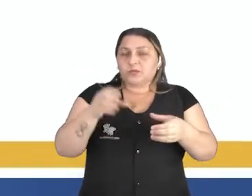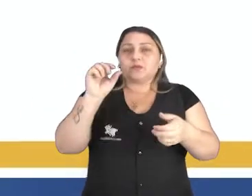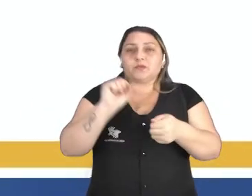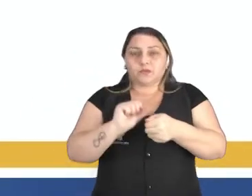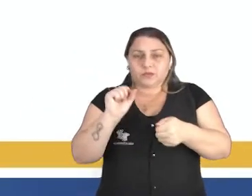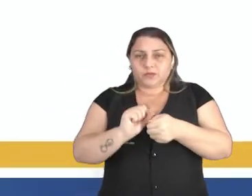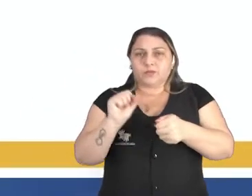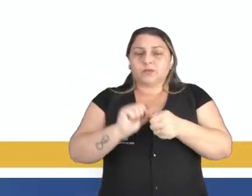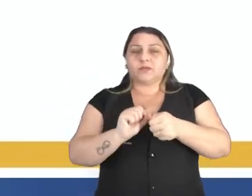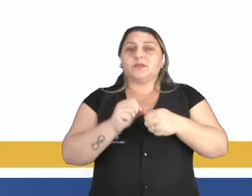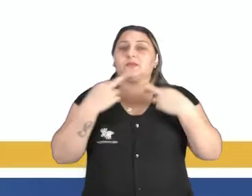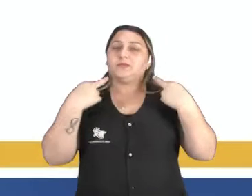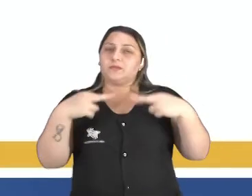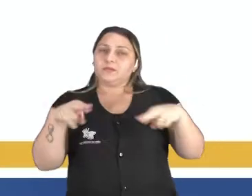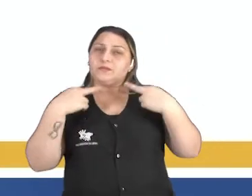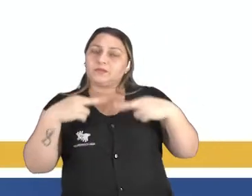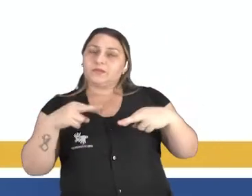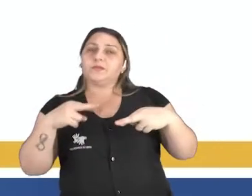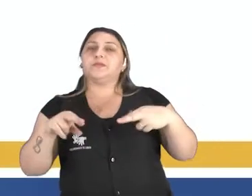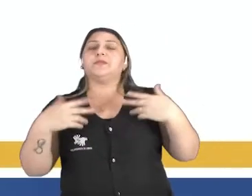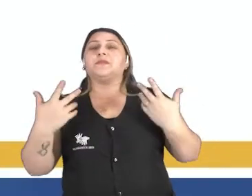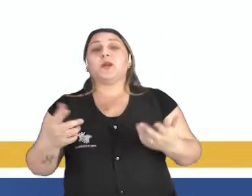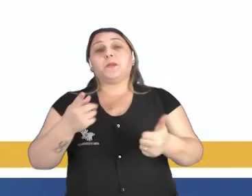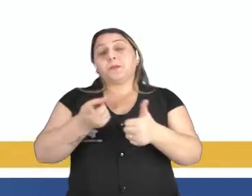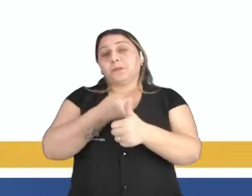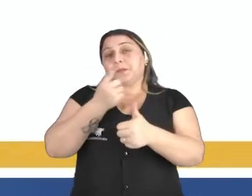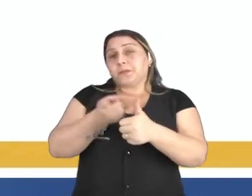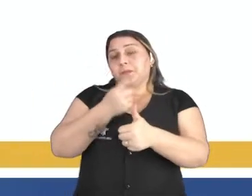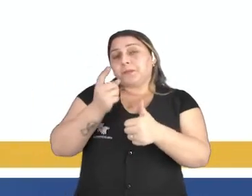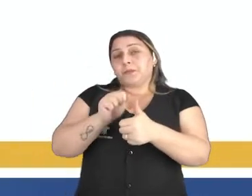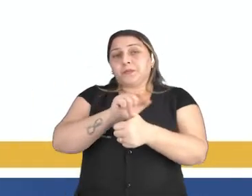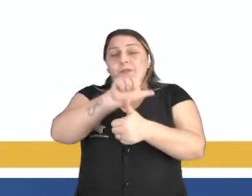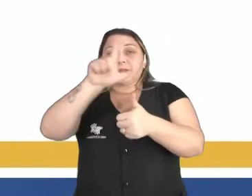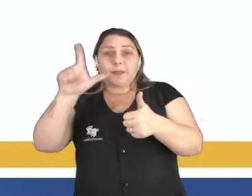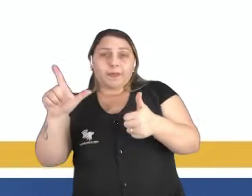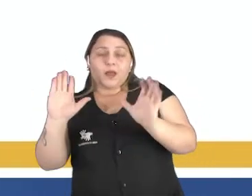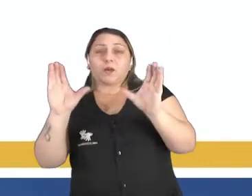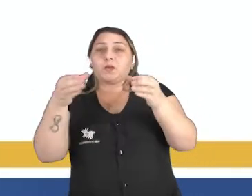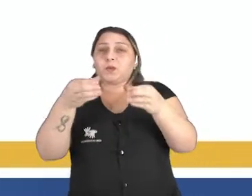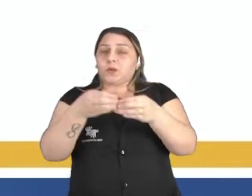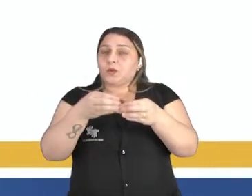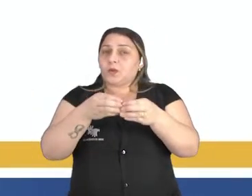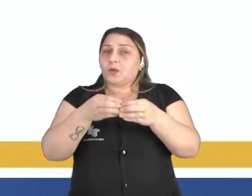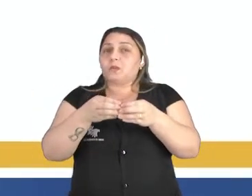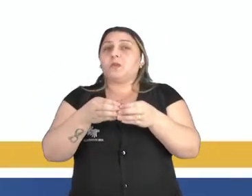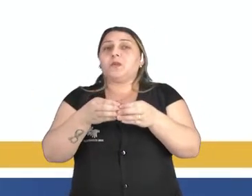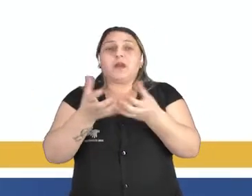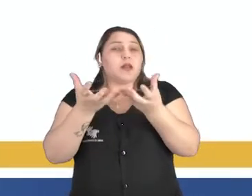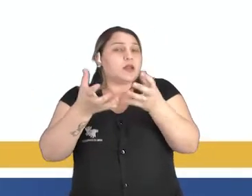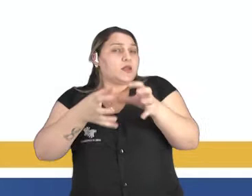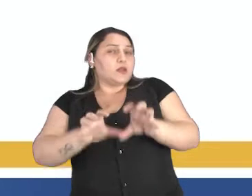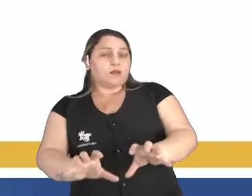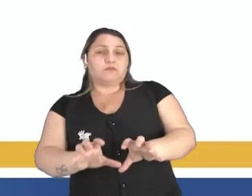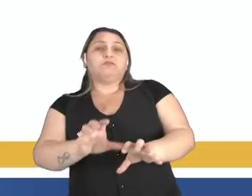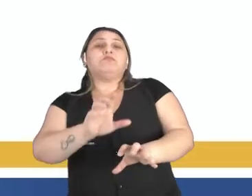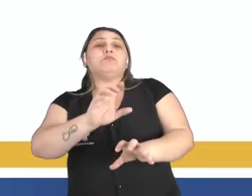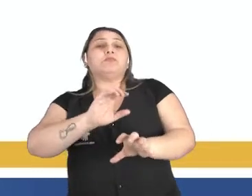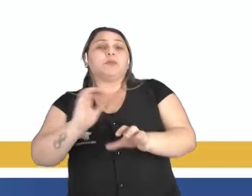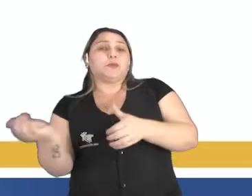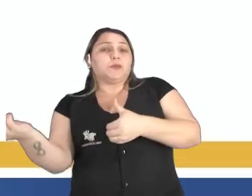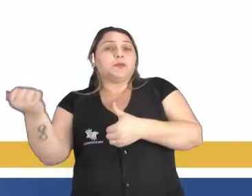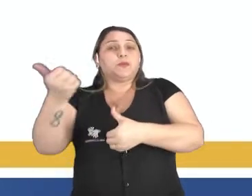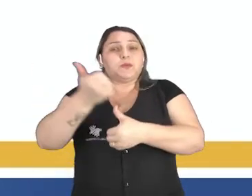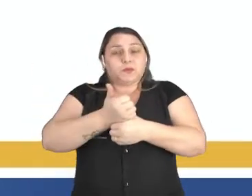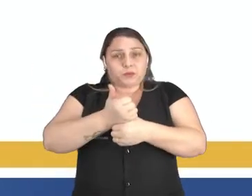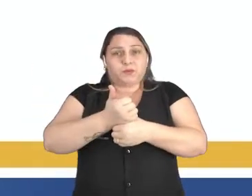fazer as suas manifestações e os seus protestos. O primeiro, claro, que é o grupo que estava contrário a essa posse, né? Usando aí como